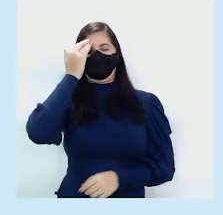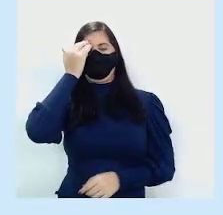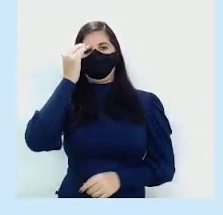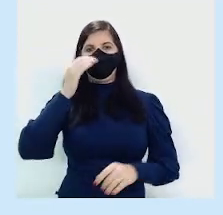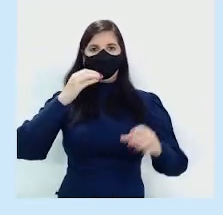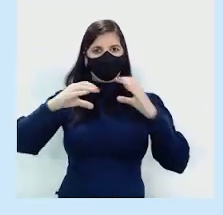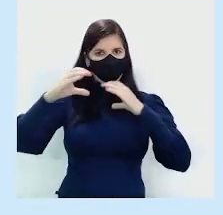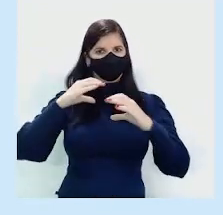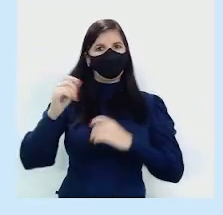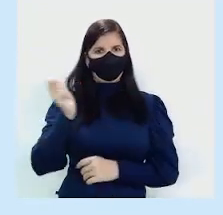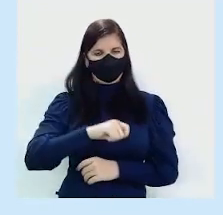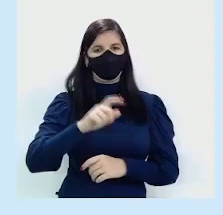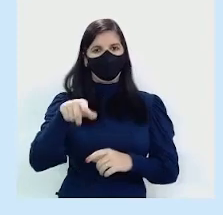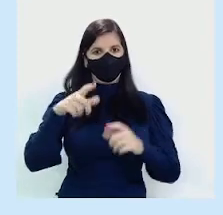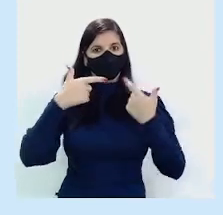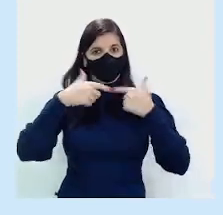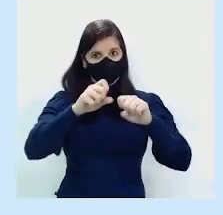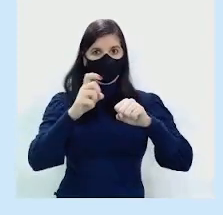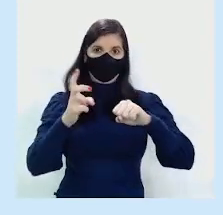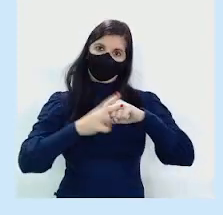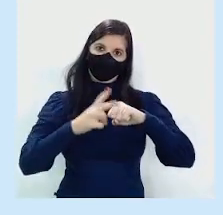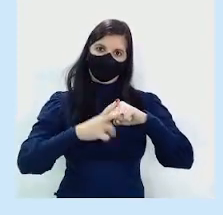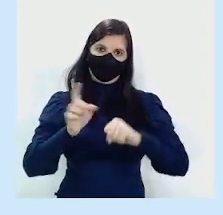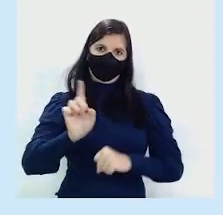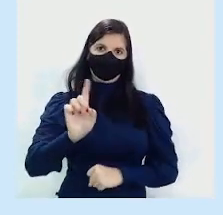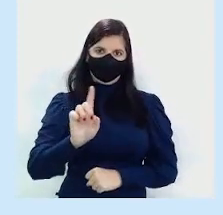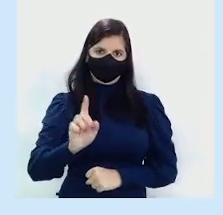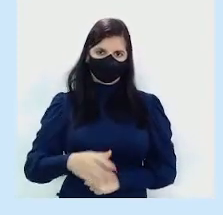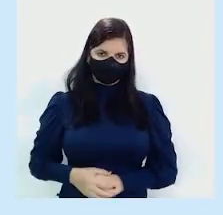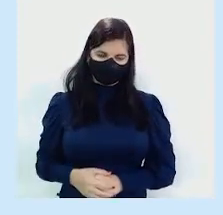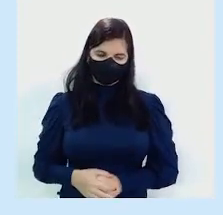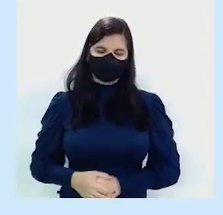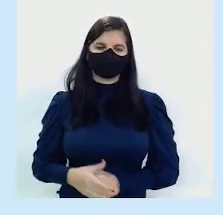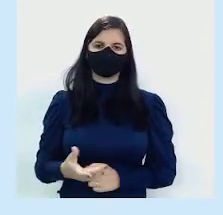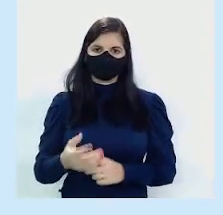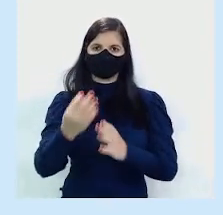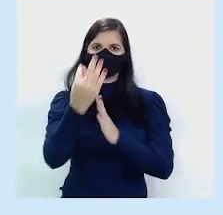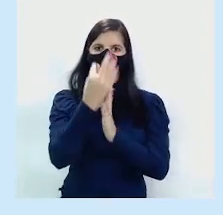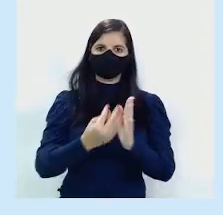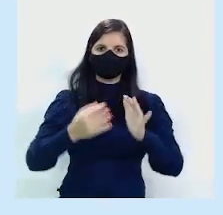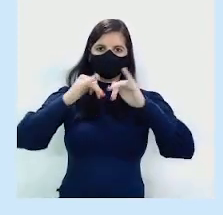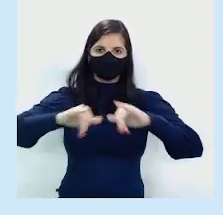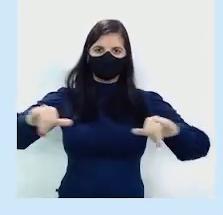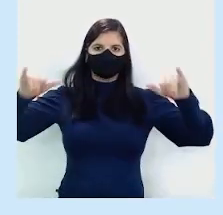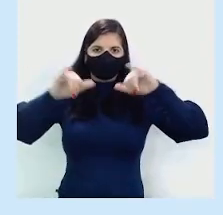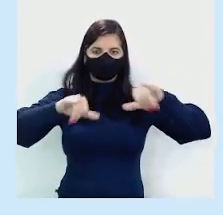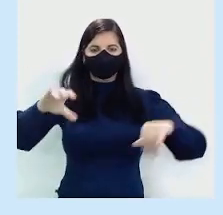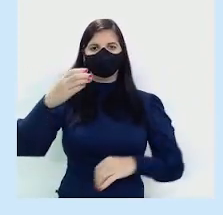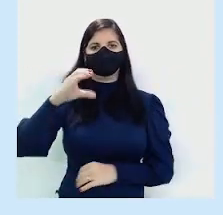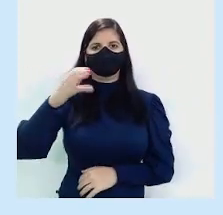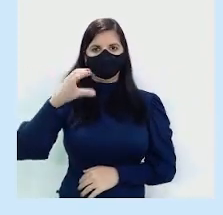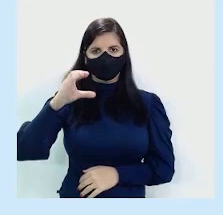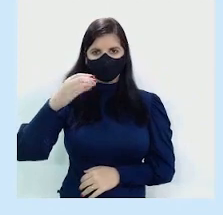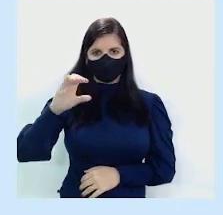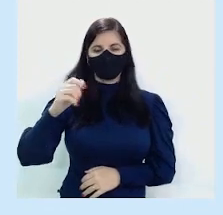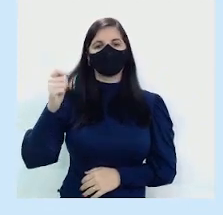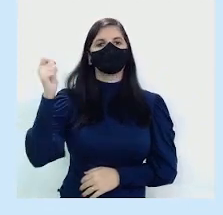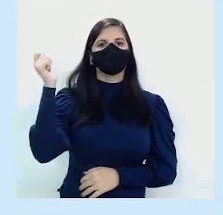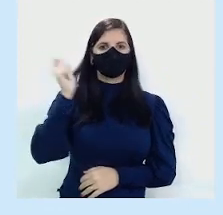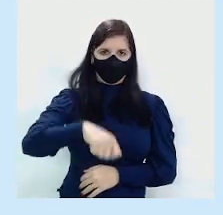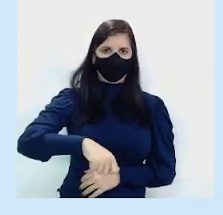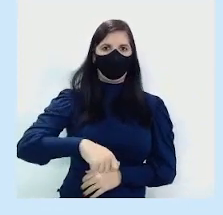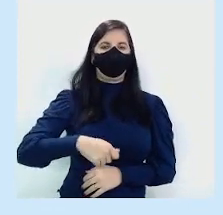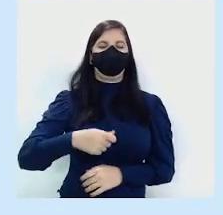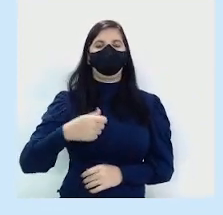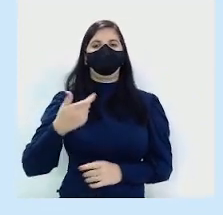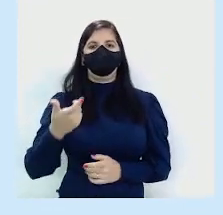Isso é um exemplo de linguagem não verbal. Então, no texto de divulgação científica, é possível